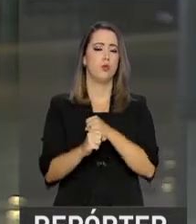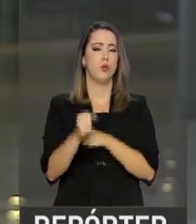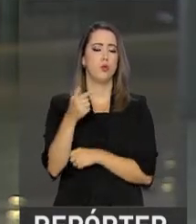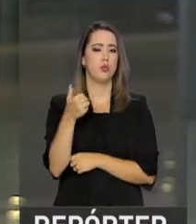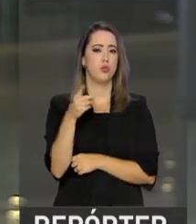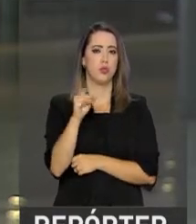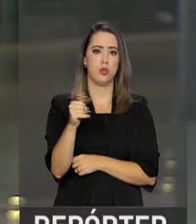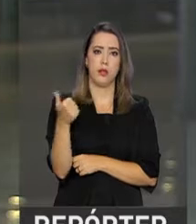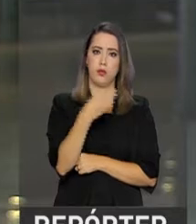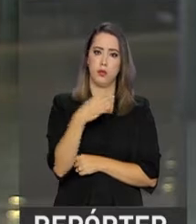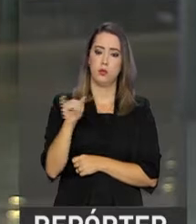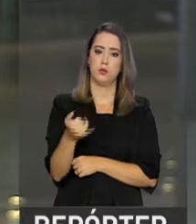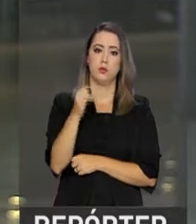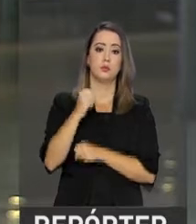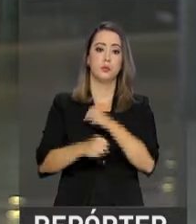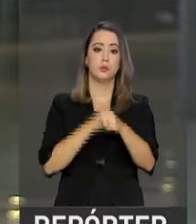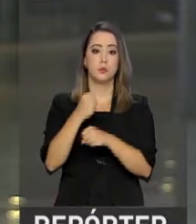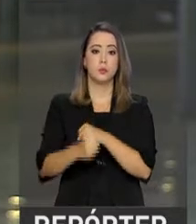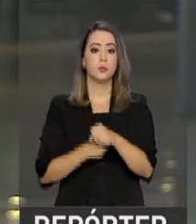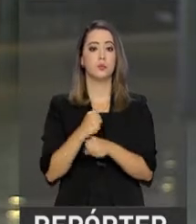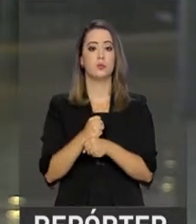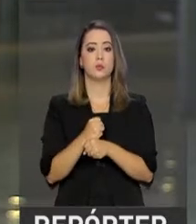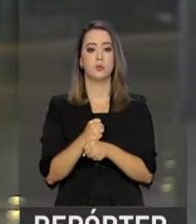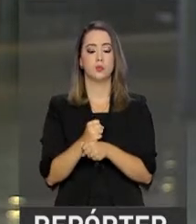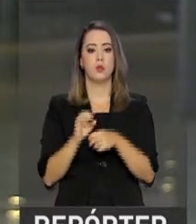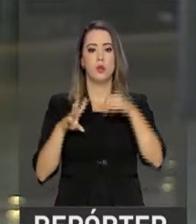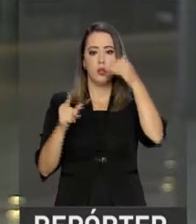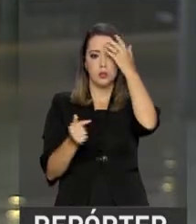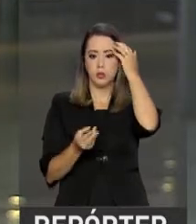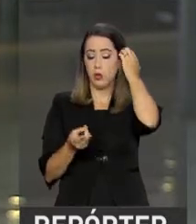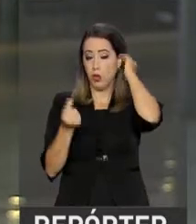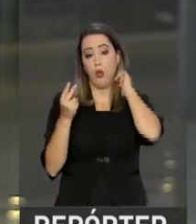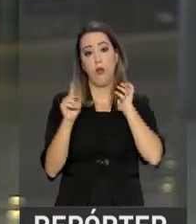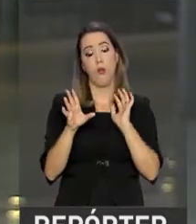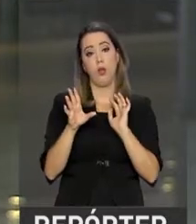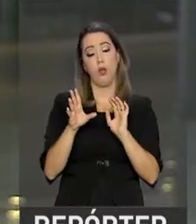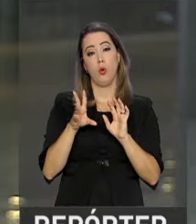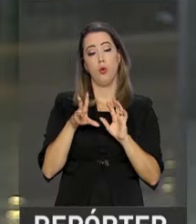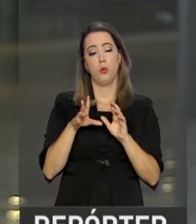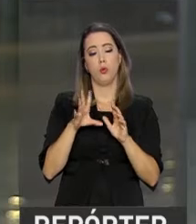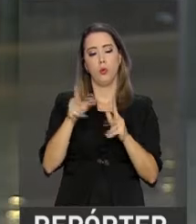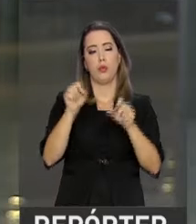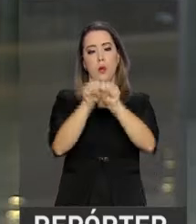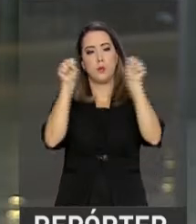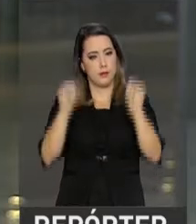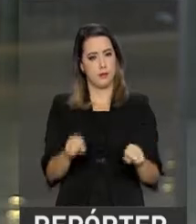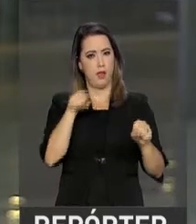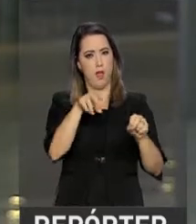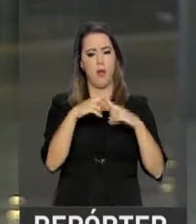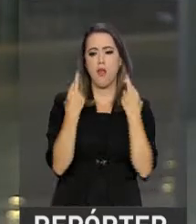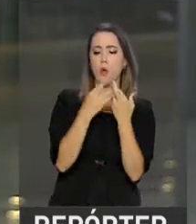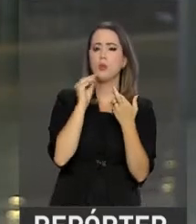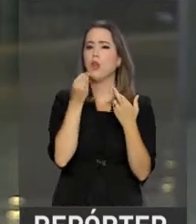14 de janeiro do ano que vem quando for totalmente implementado e social vai reunir informações de